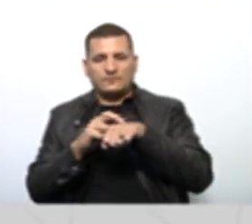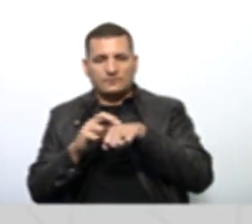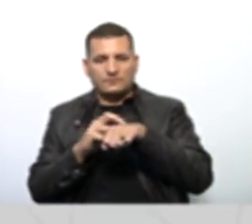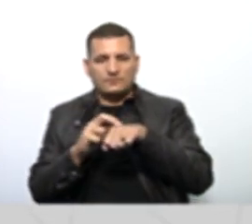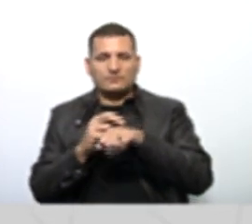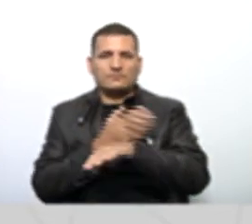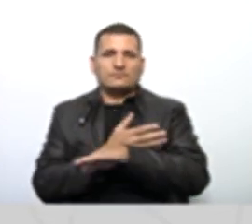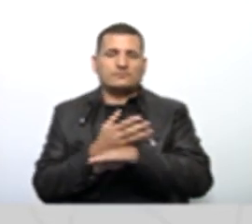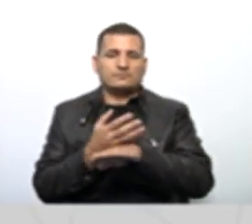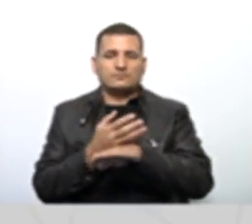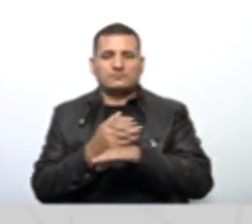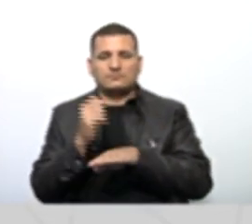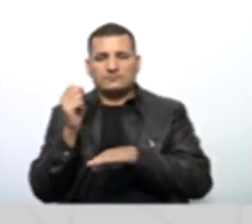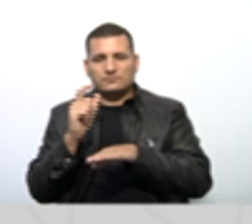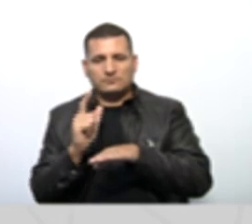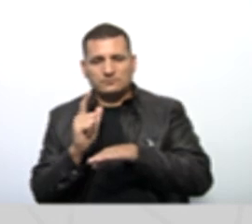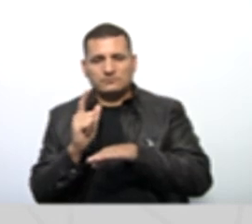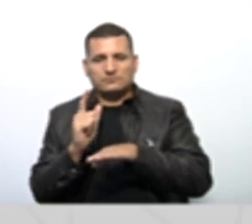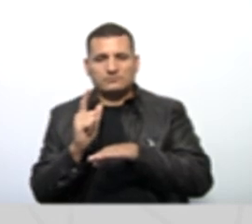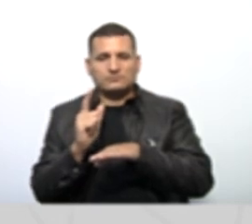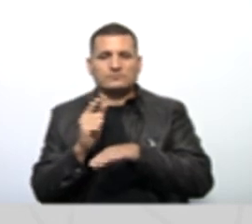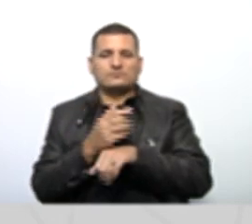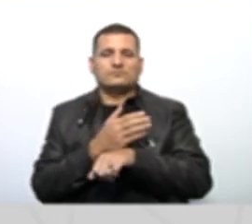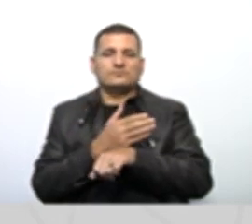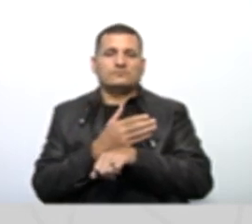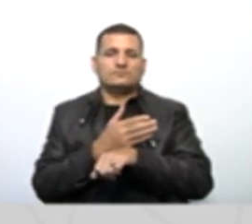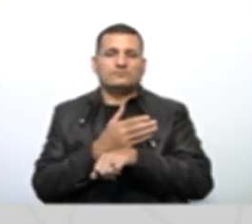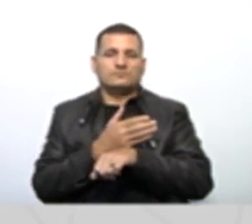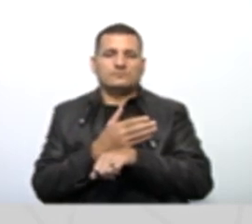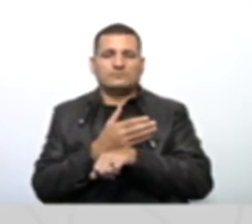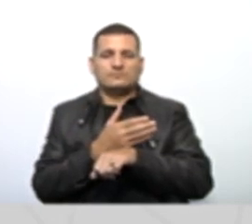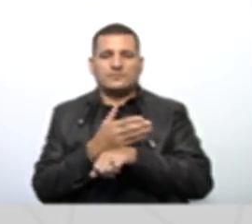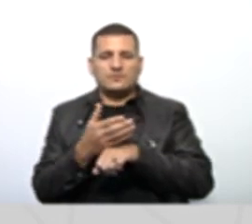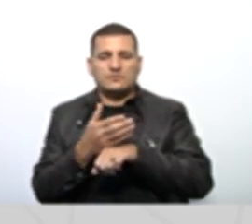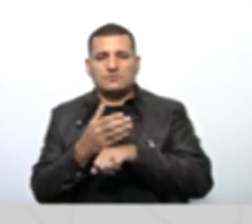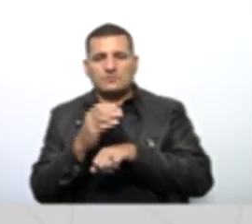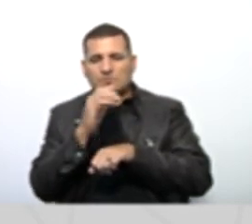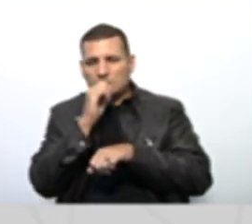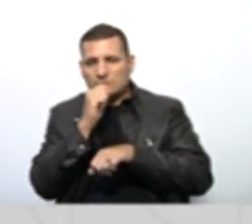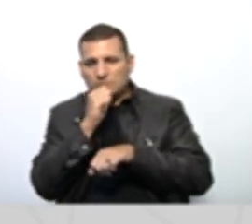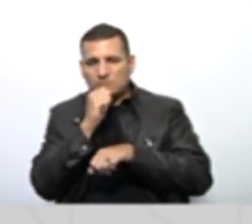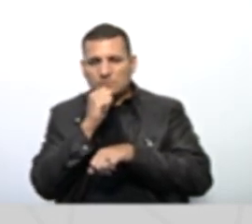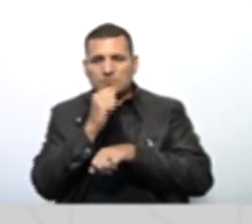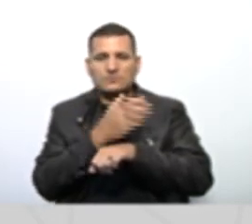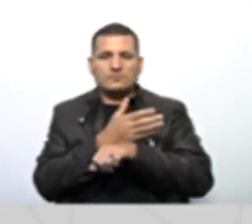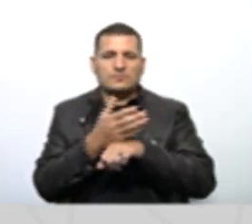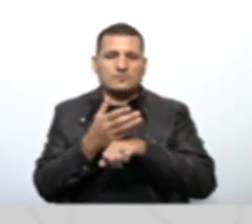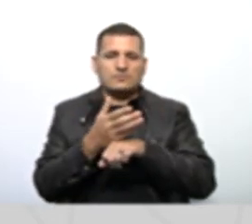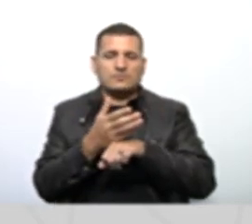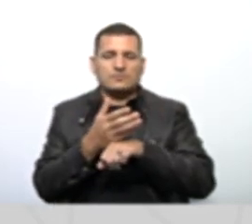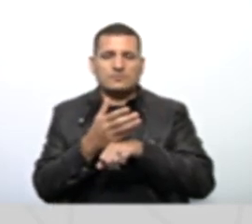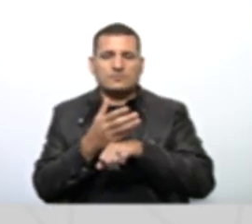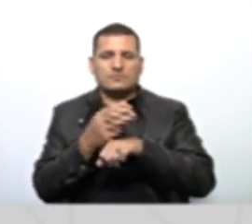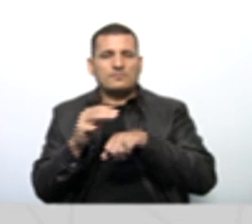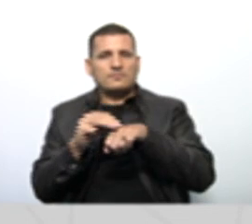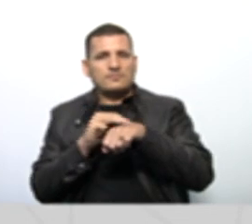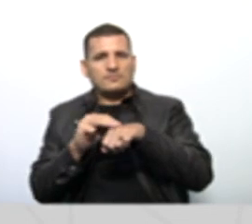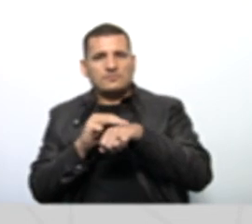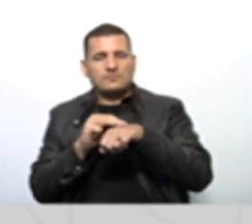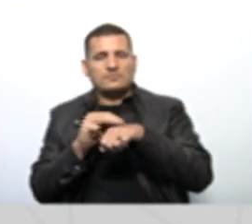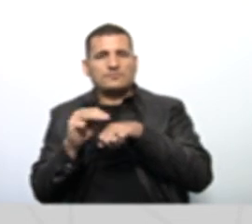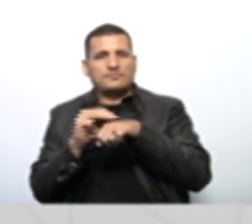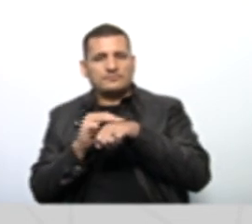azul branco azul aí vem o laranja o branco marrom eo marrom isso daqui